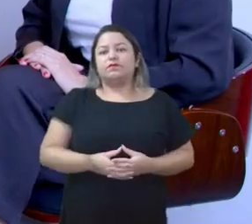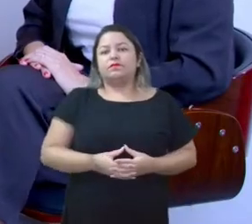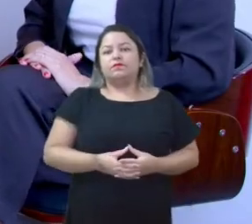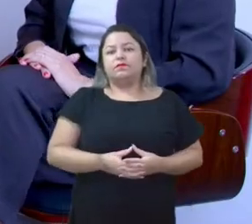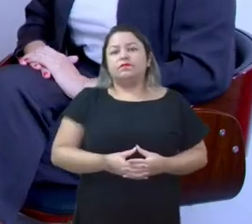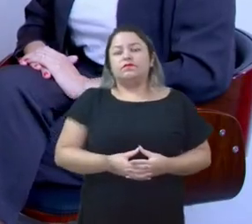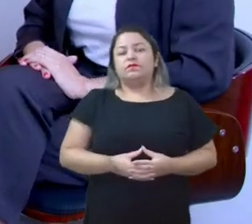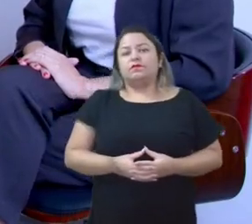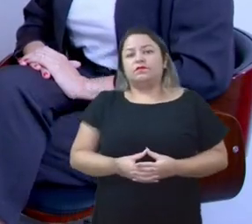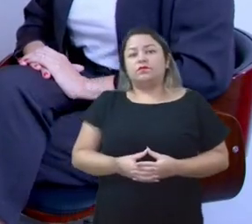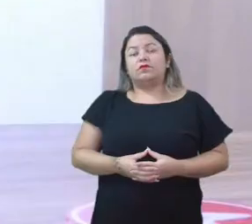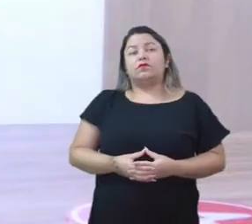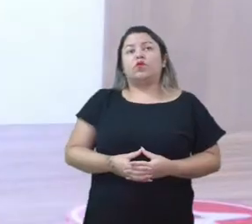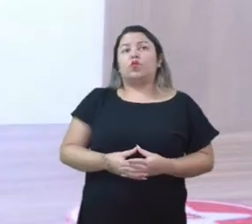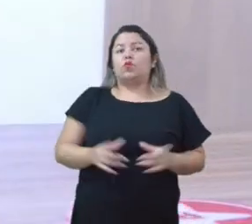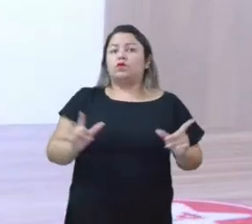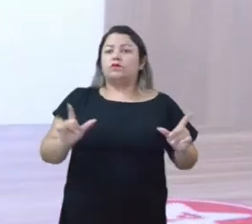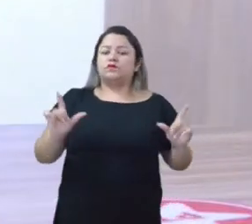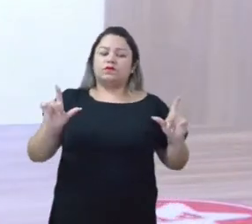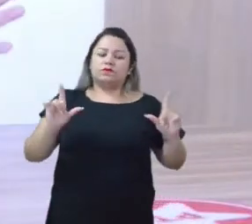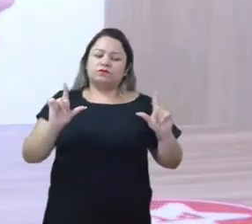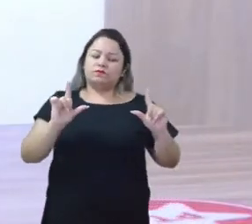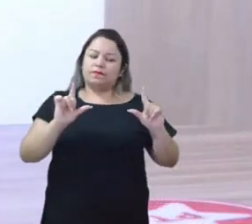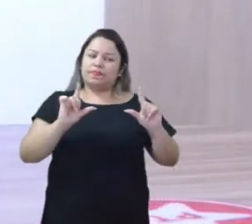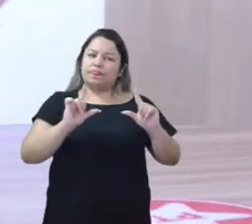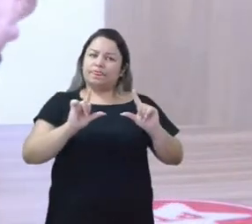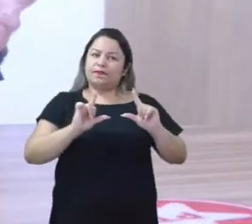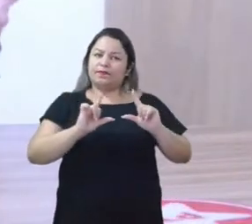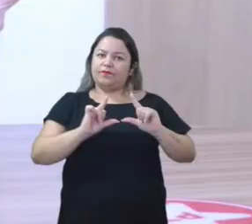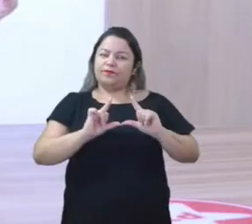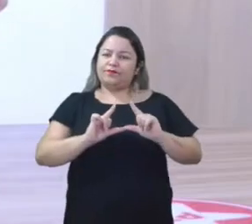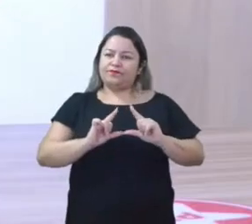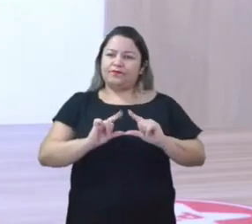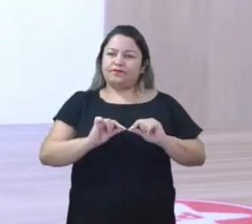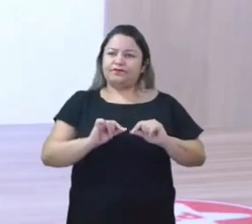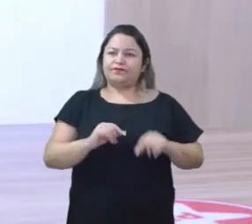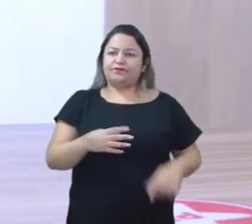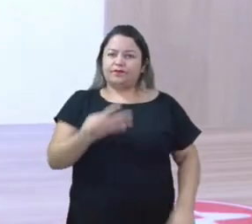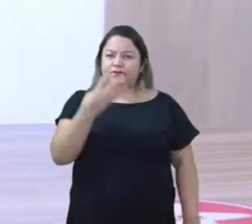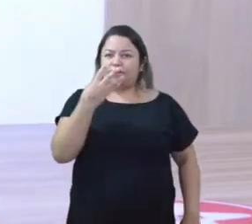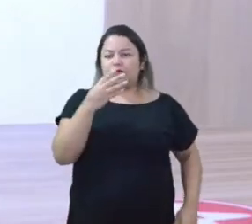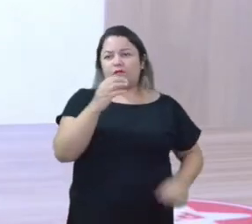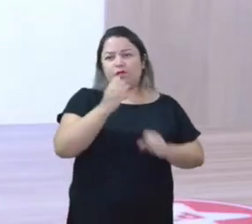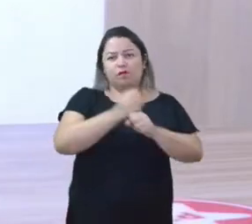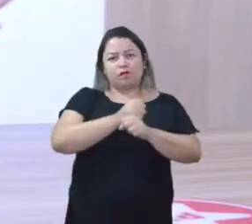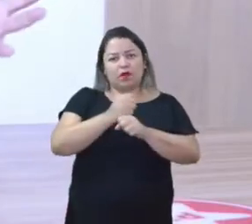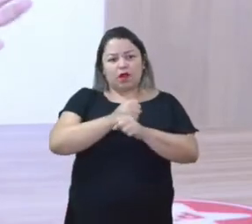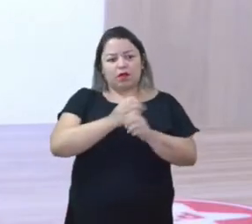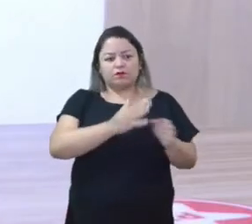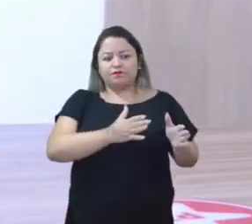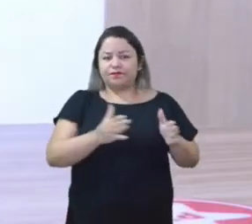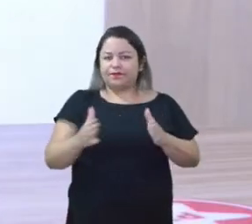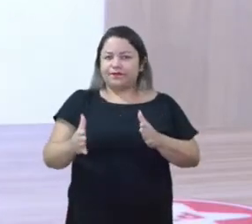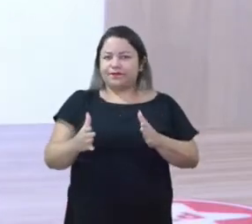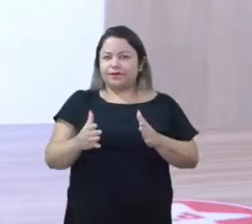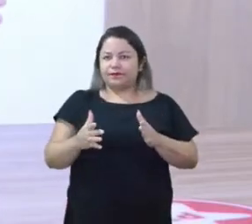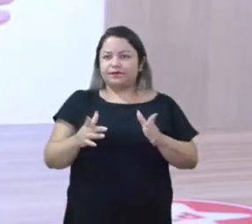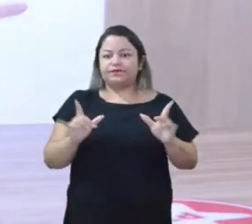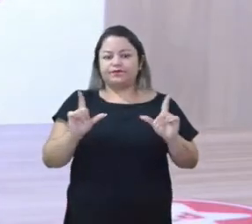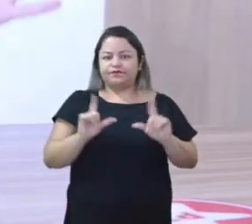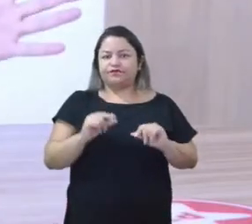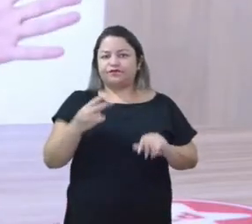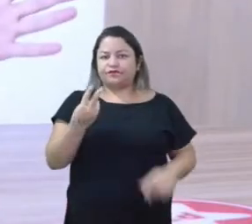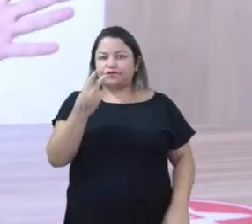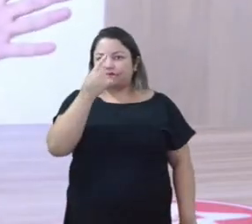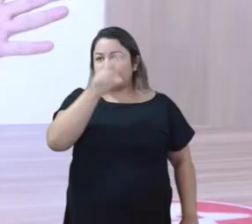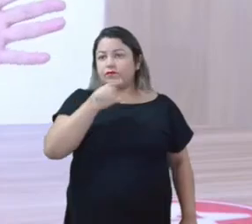Quando você dilui a redução, pode ser até de prazo de 4 anos, cada ano reduzir 2 horas, ou